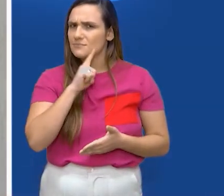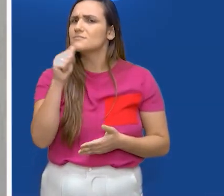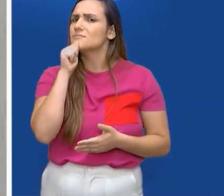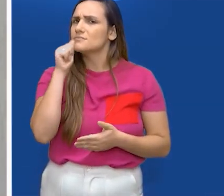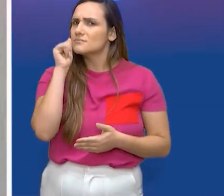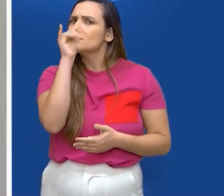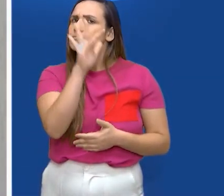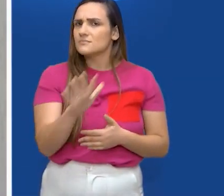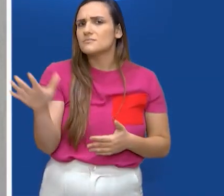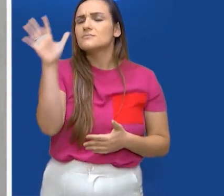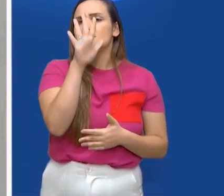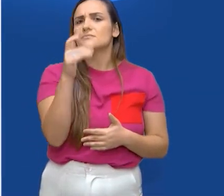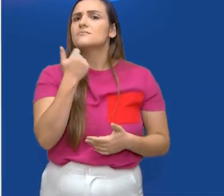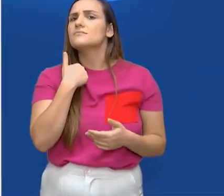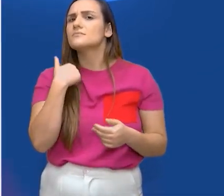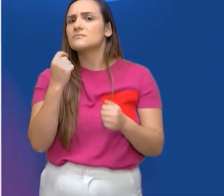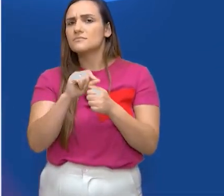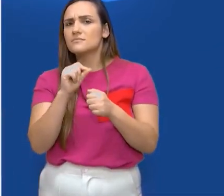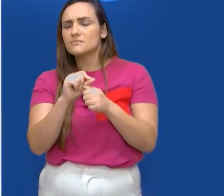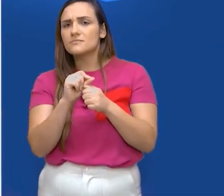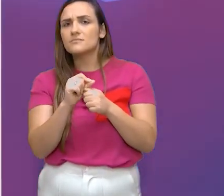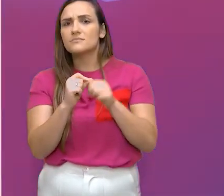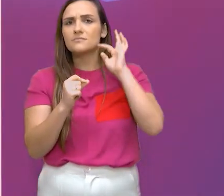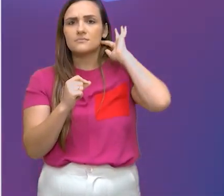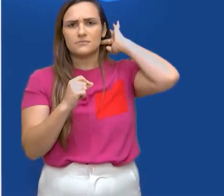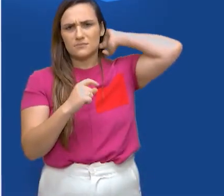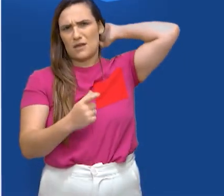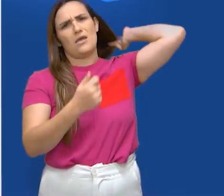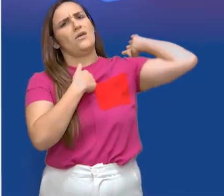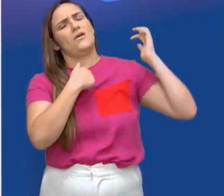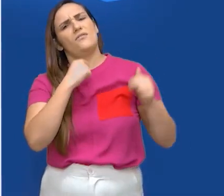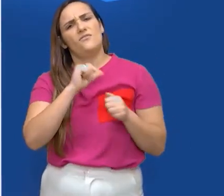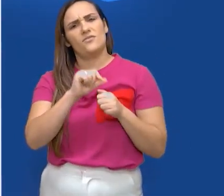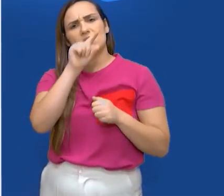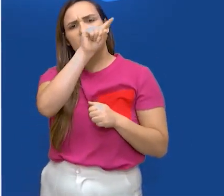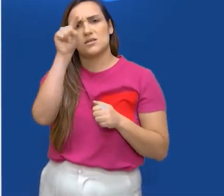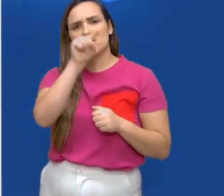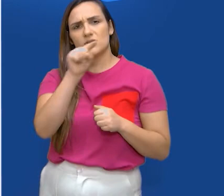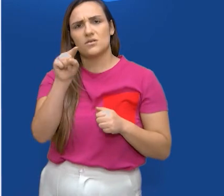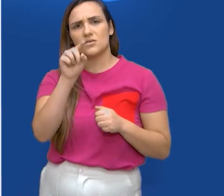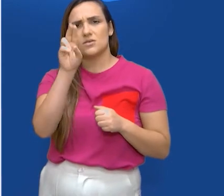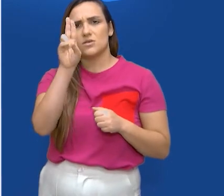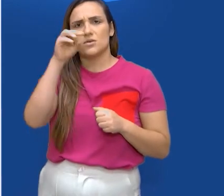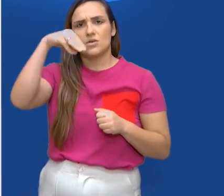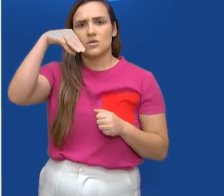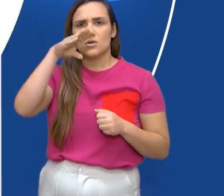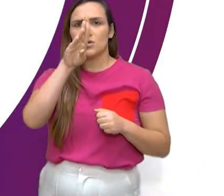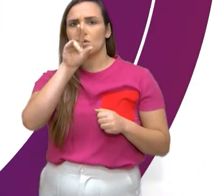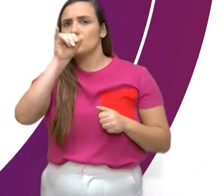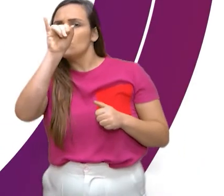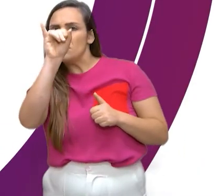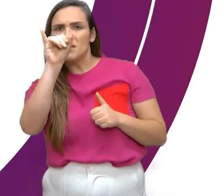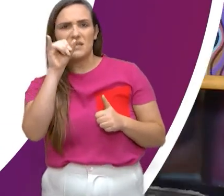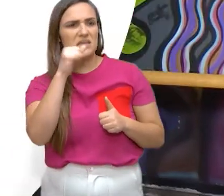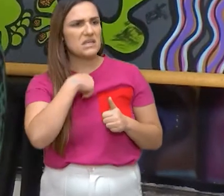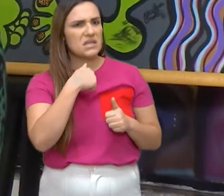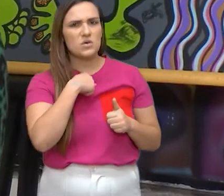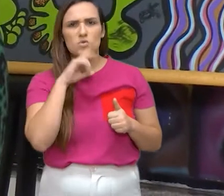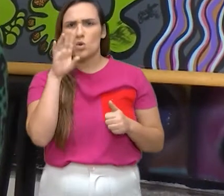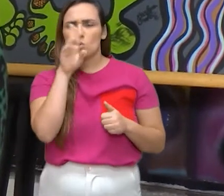pinturas que tem ainda imagens na internet dessa série Tormentos, que eram zumbis mesmo, assim, eu só conseguia